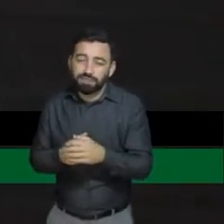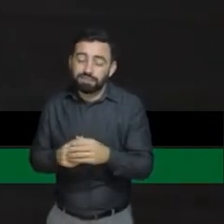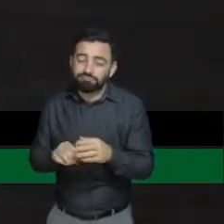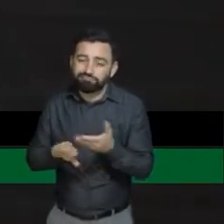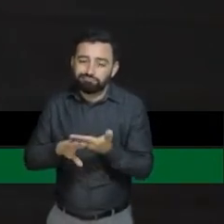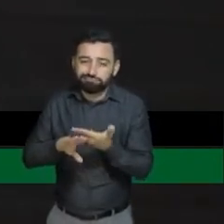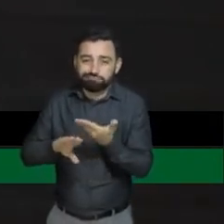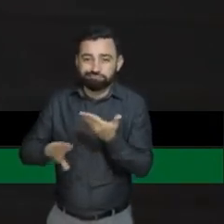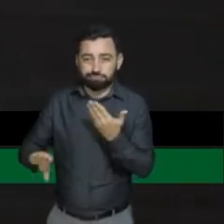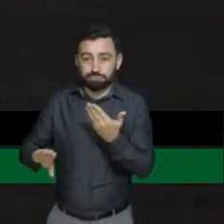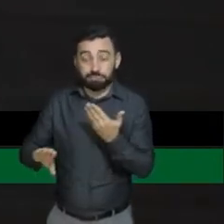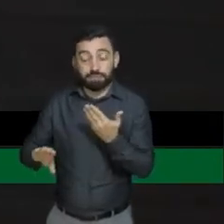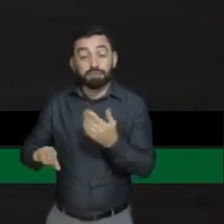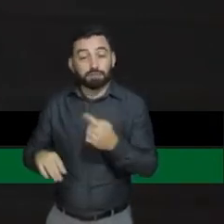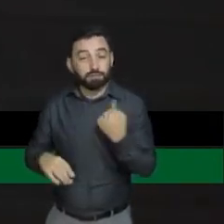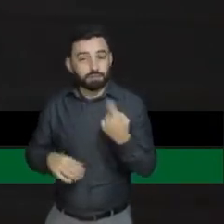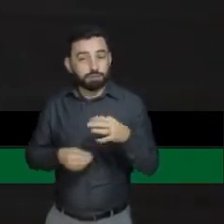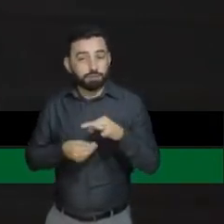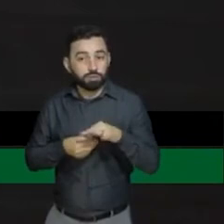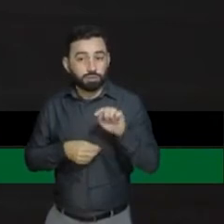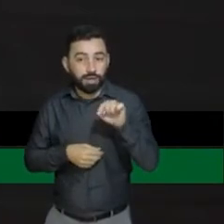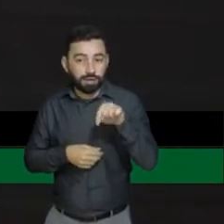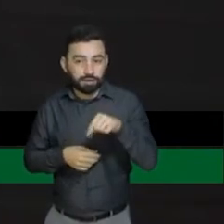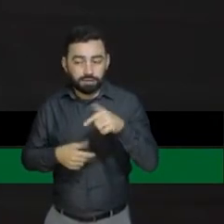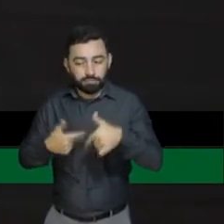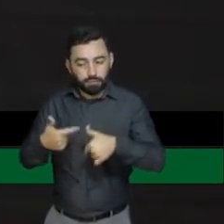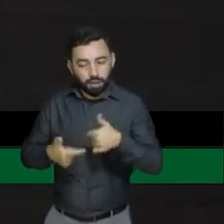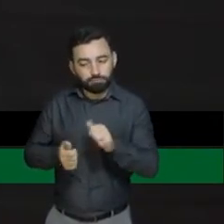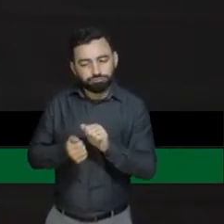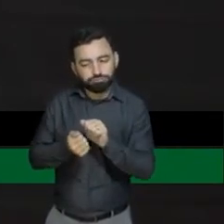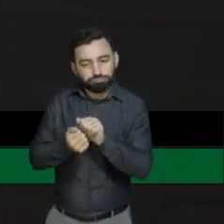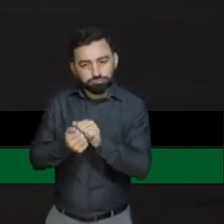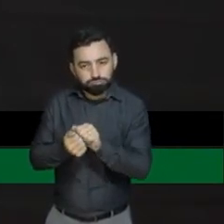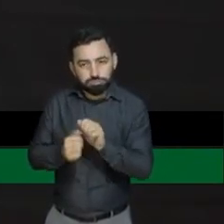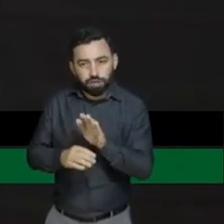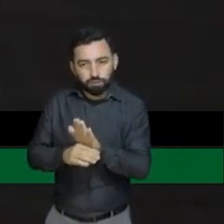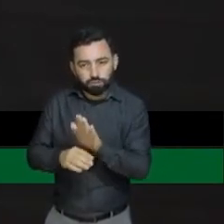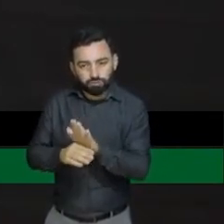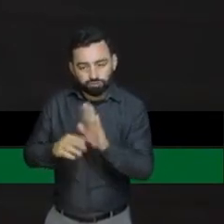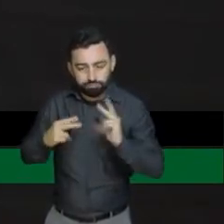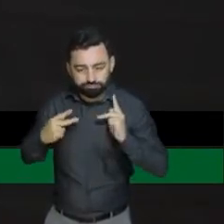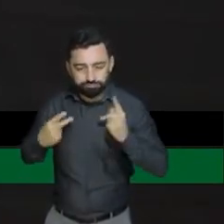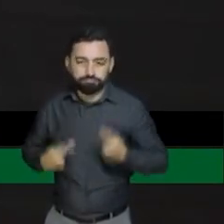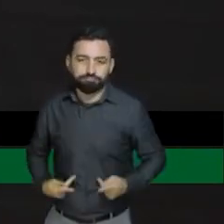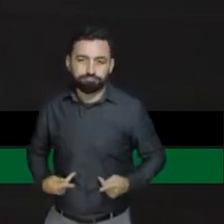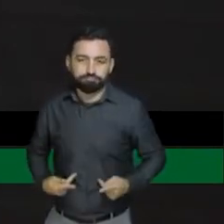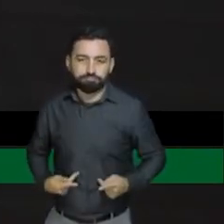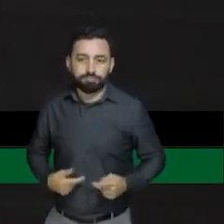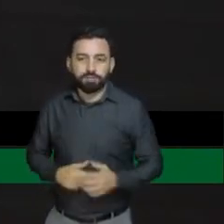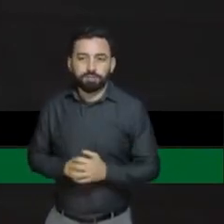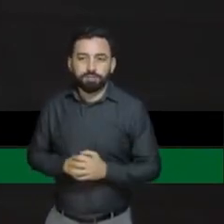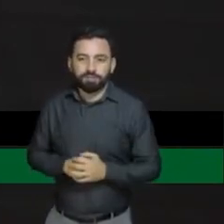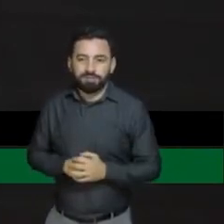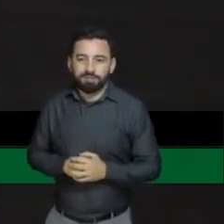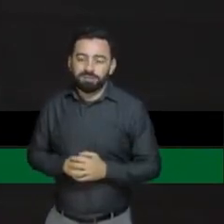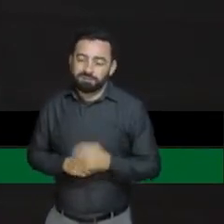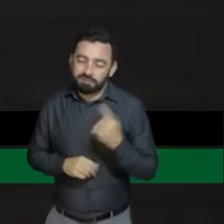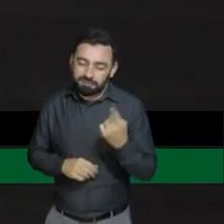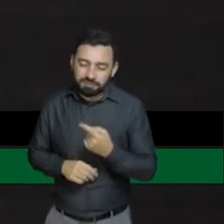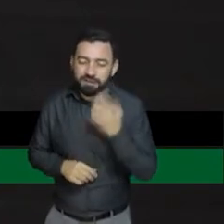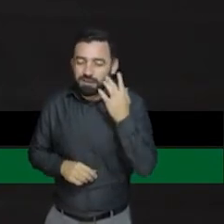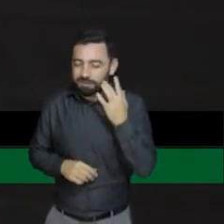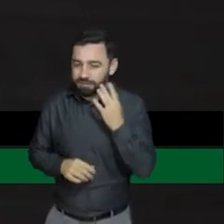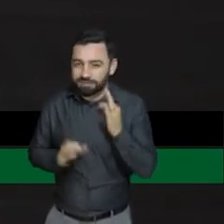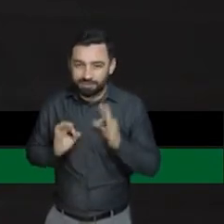excluída. E é onde hoje o Instituto vem para trabalhar com eles de uma forma mais humanizada. E eu acho que é isso que a gente tem que fazer.